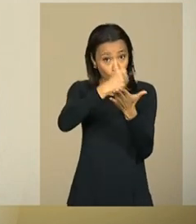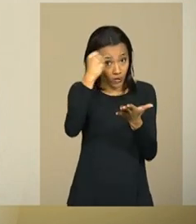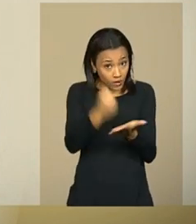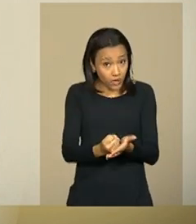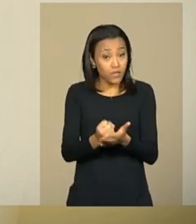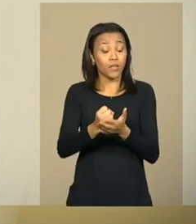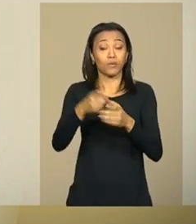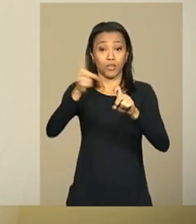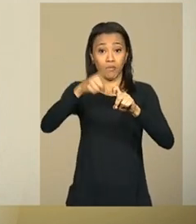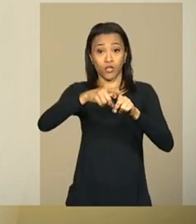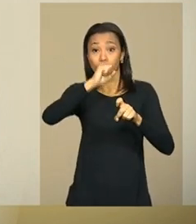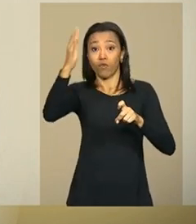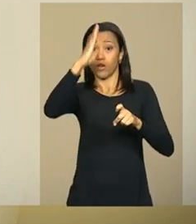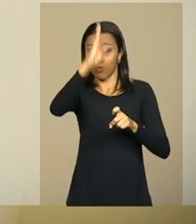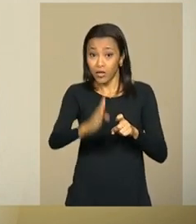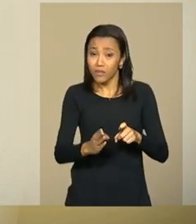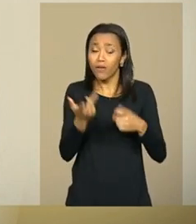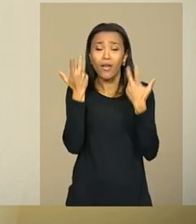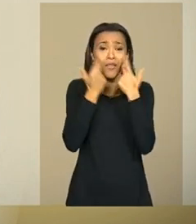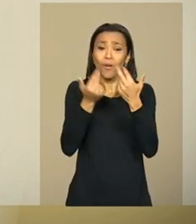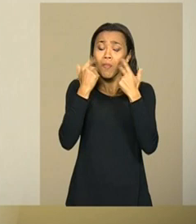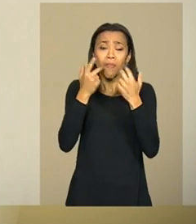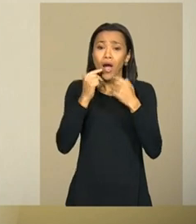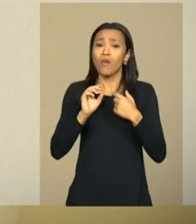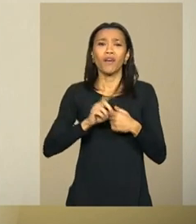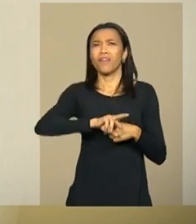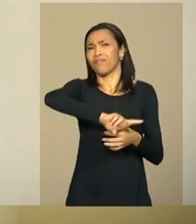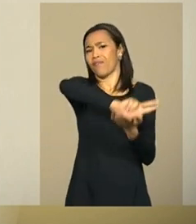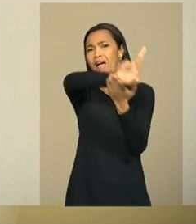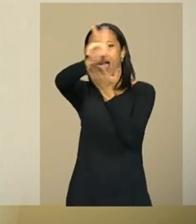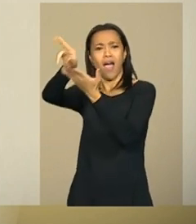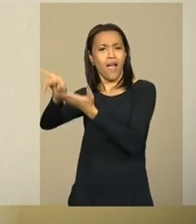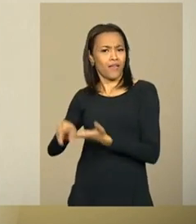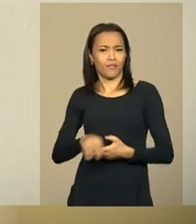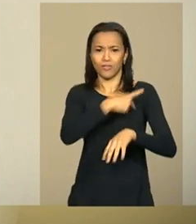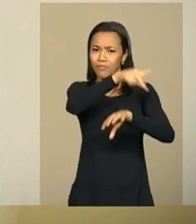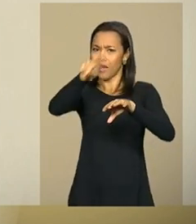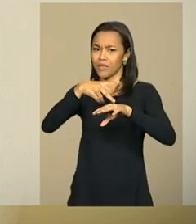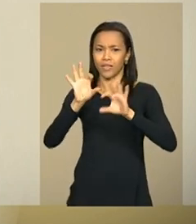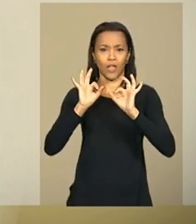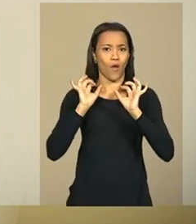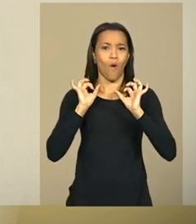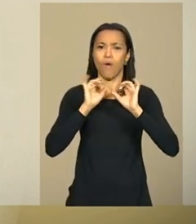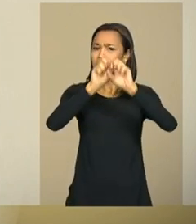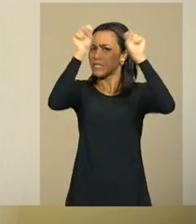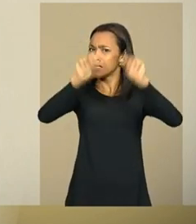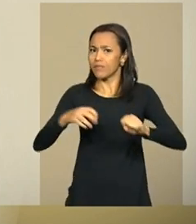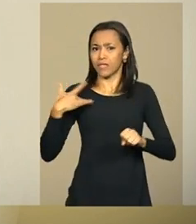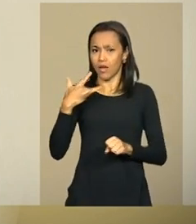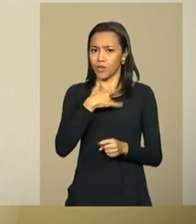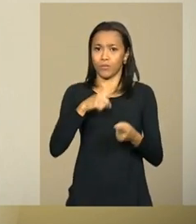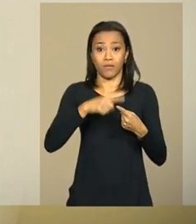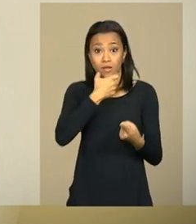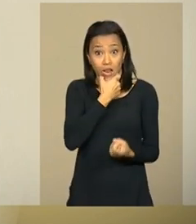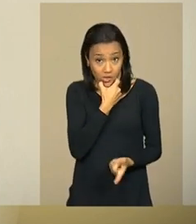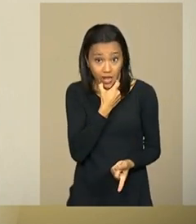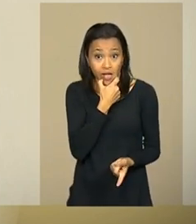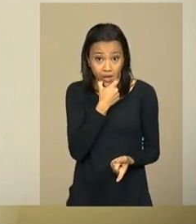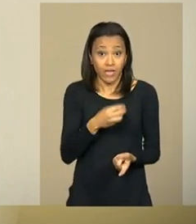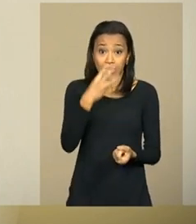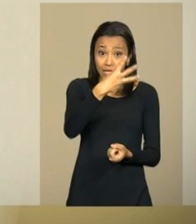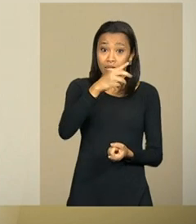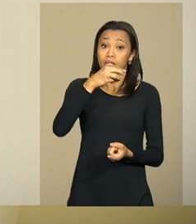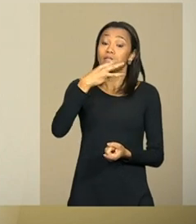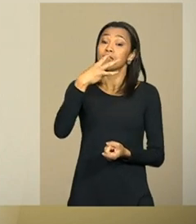estrangeiros é muito comum em vários países que tem excelentes sistemas de saúde como é o caso da Inglaterra onde